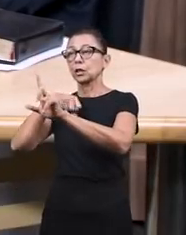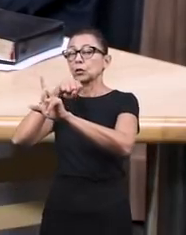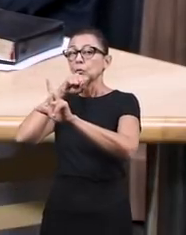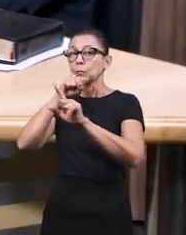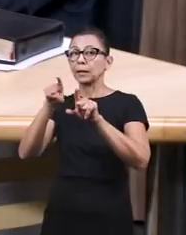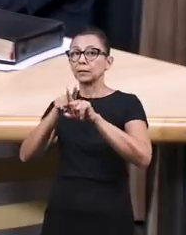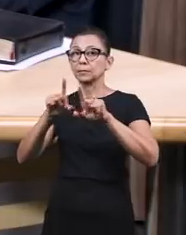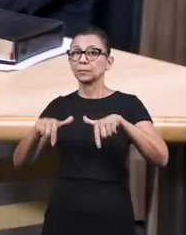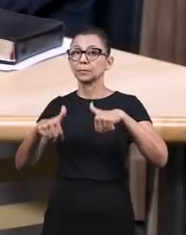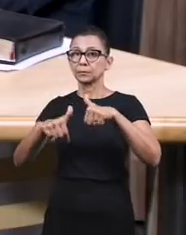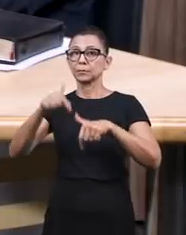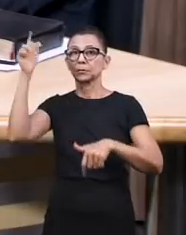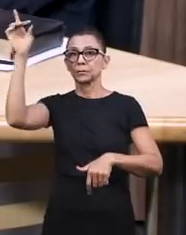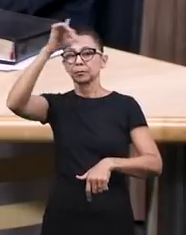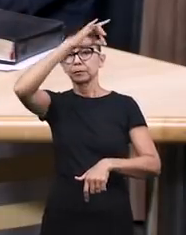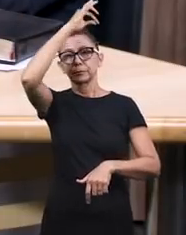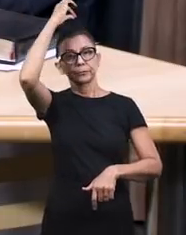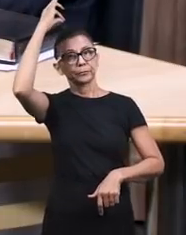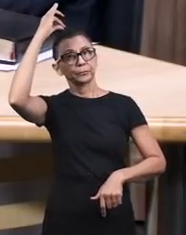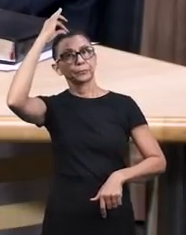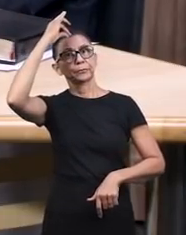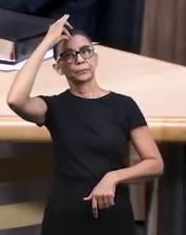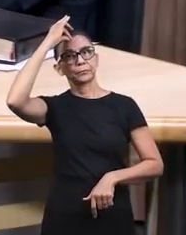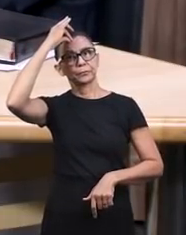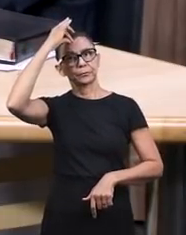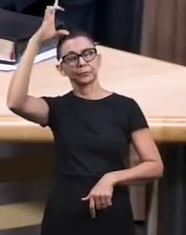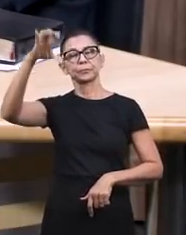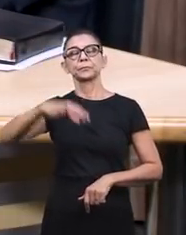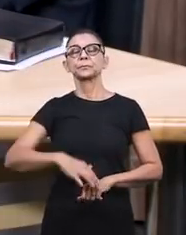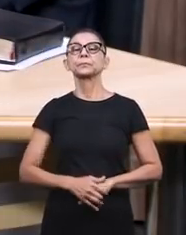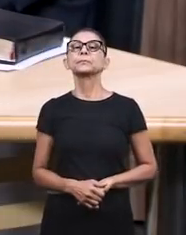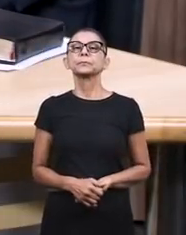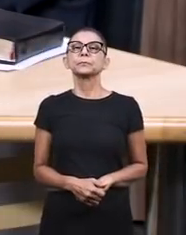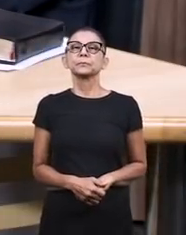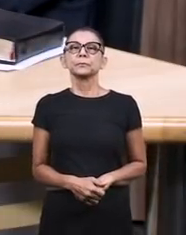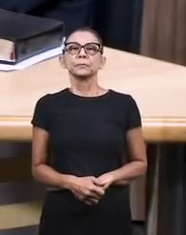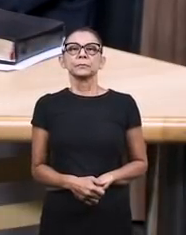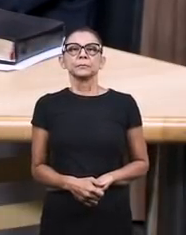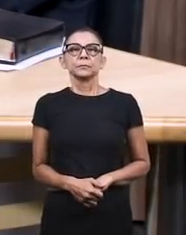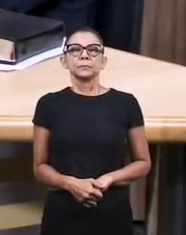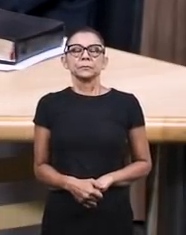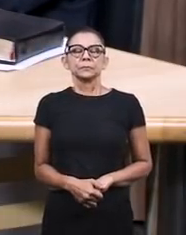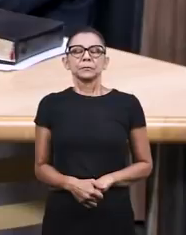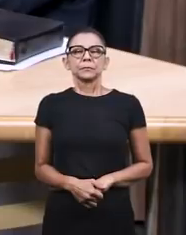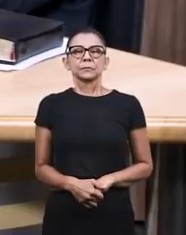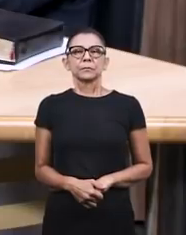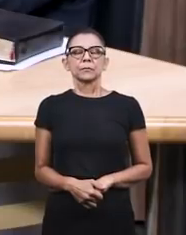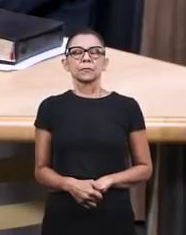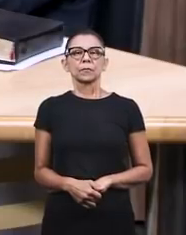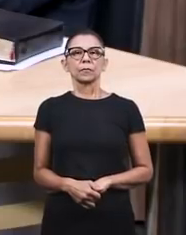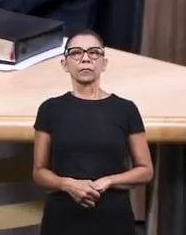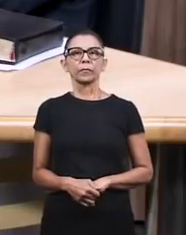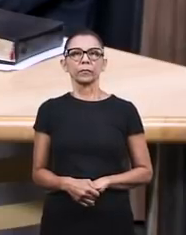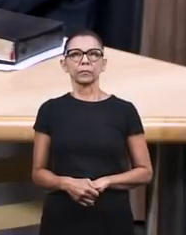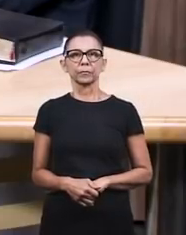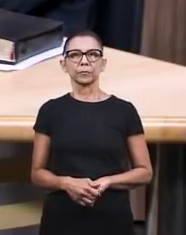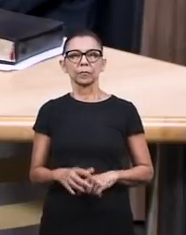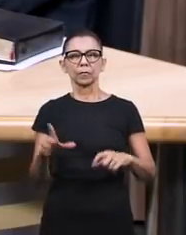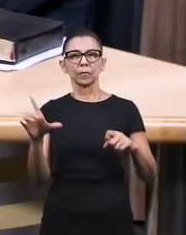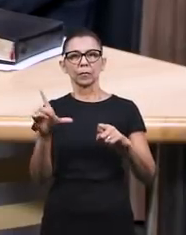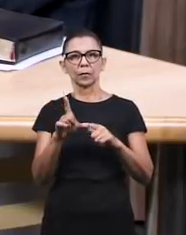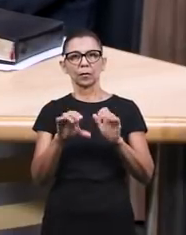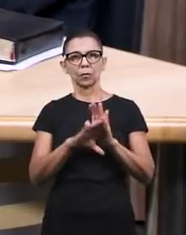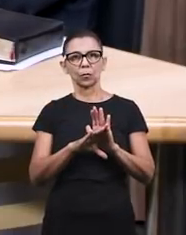estava operando na vida dele. Então diz assim, e ele foi conduzido, como diz o texto aqui que eu me referi, Lucas